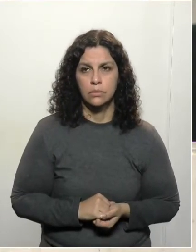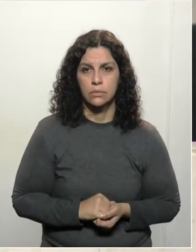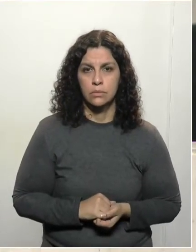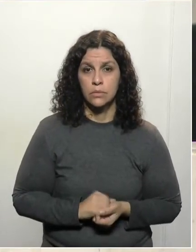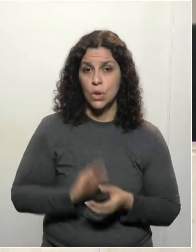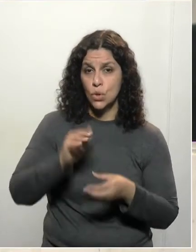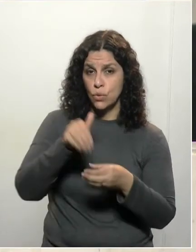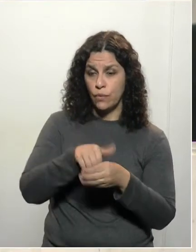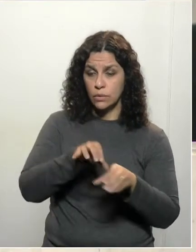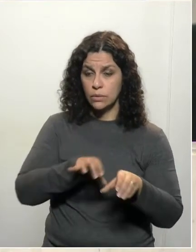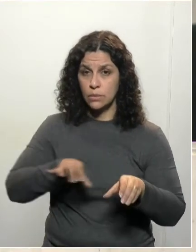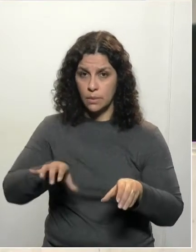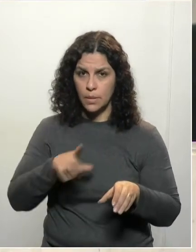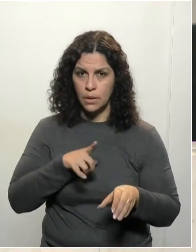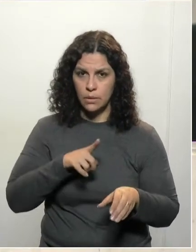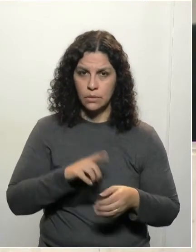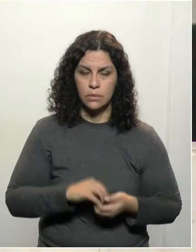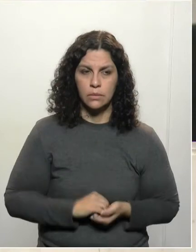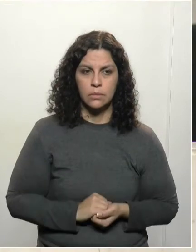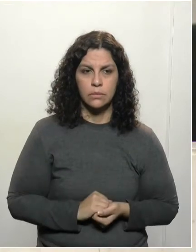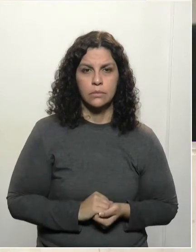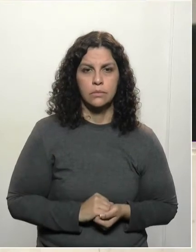Do voto em separado.